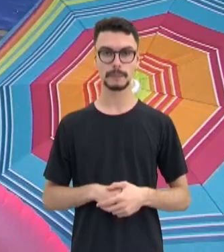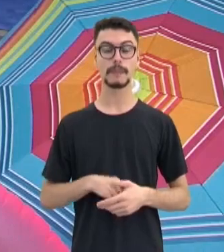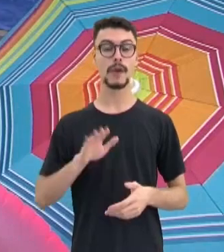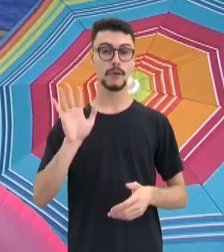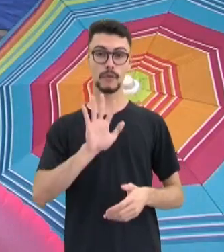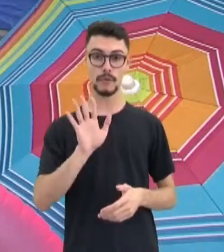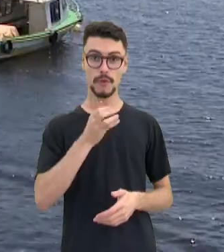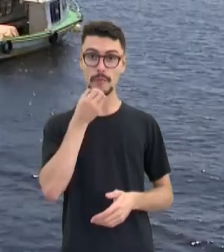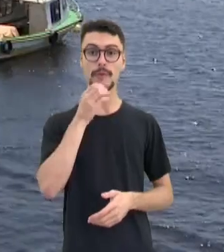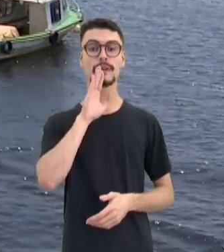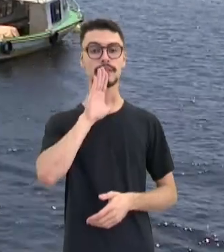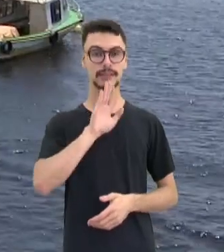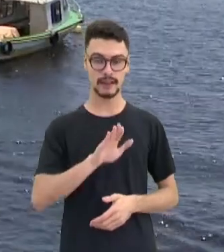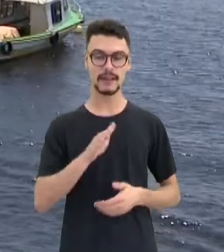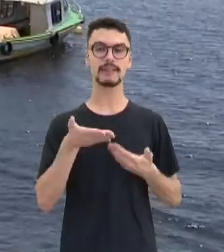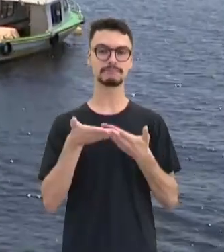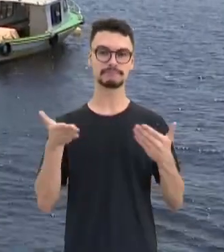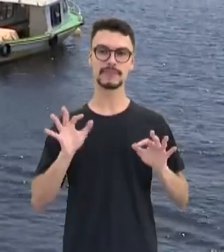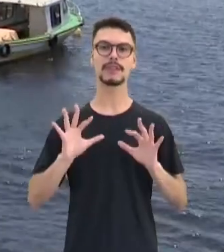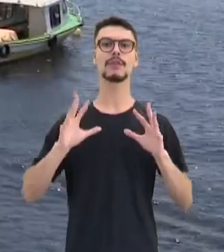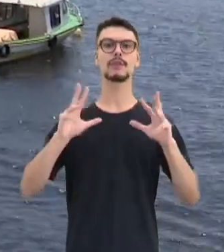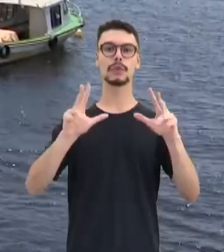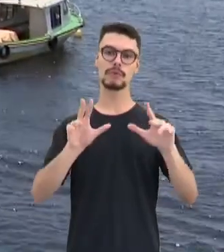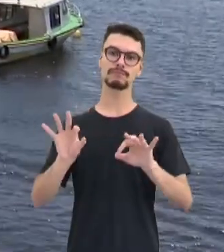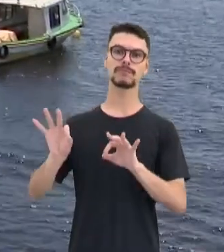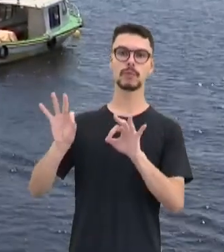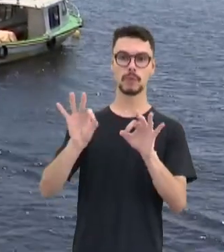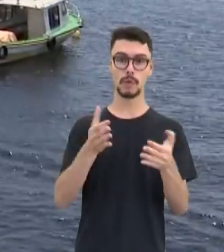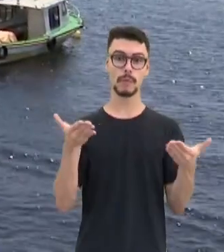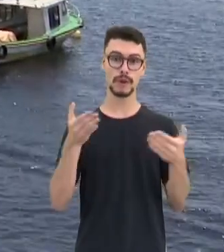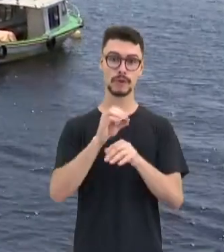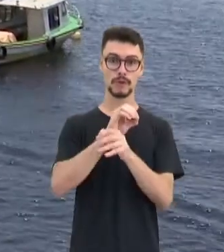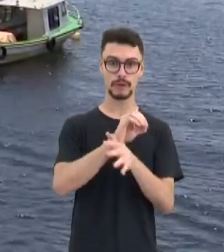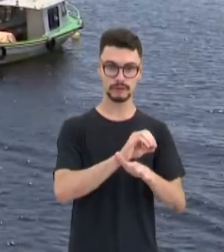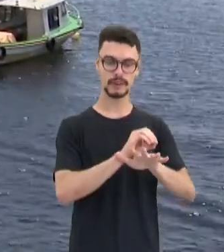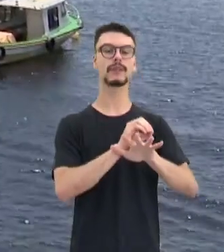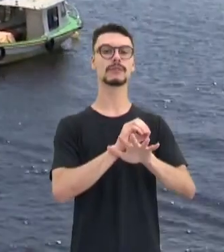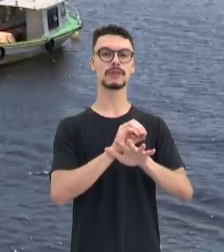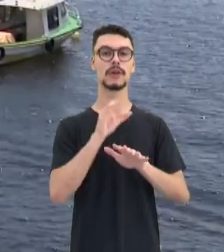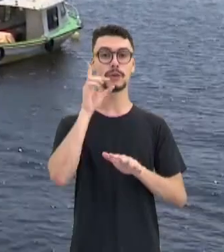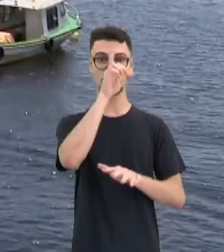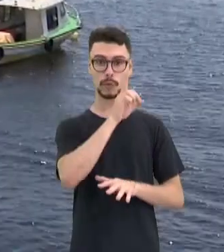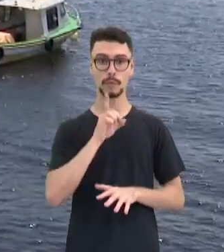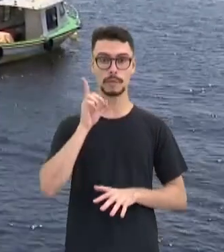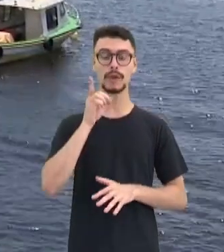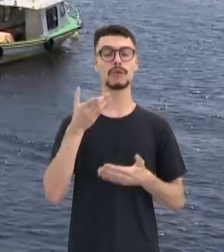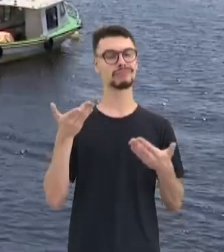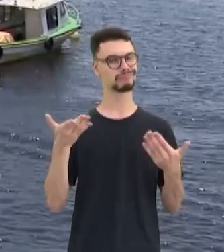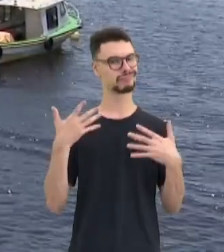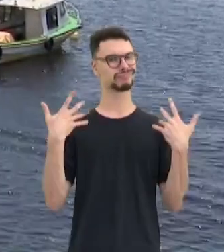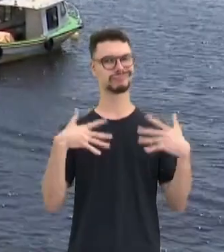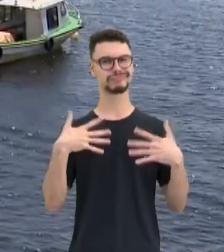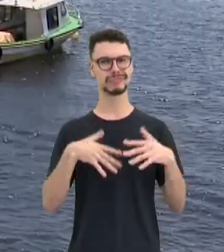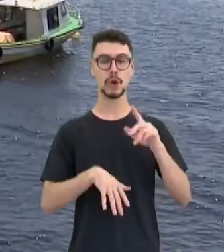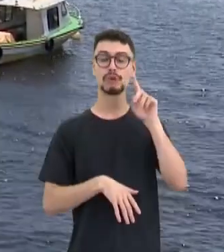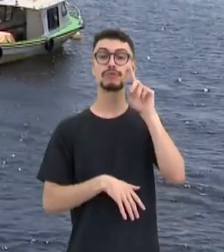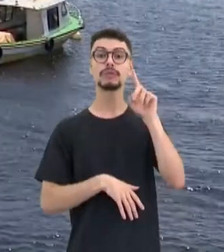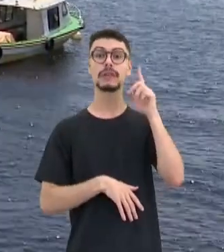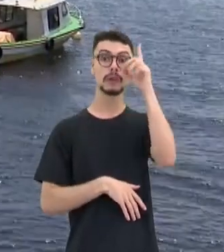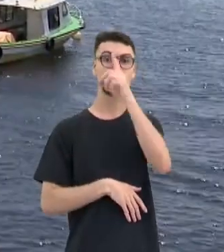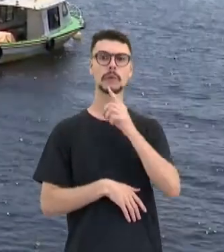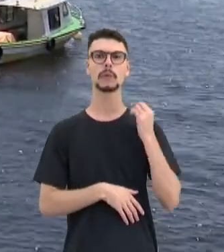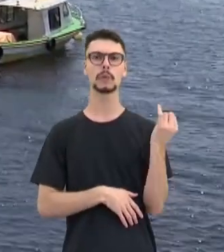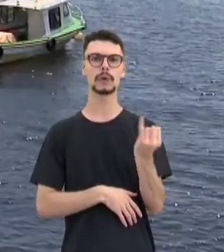Olá, Diana. Boa tarde para você, a todos que nos acompanham aqui no Verão Interativo deste domingo. Domingo muito importante para o litoral do Paraná,